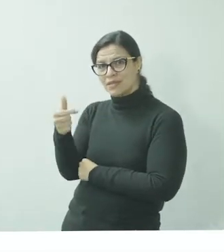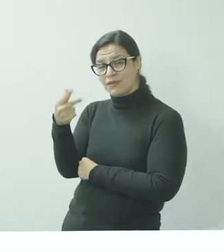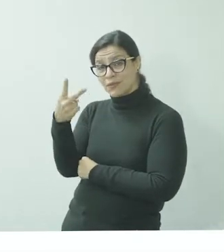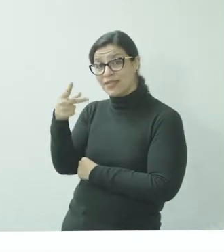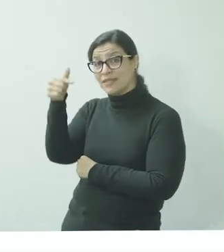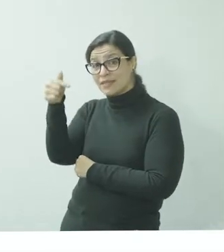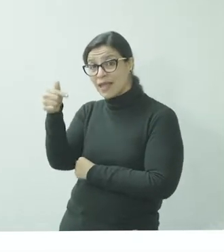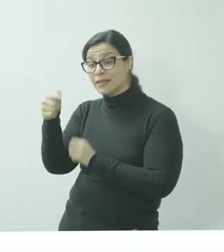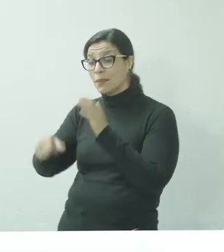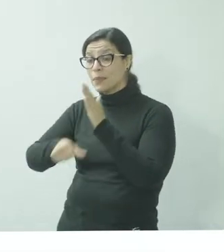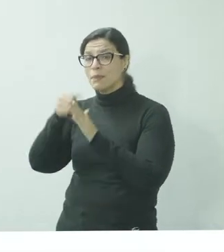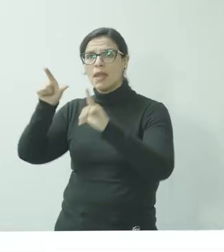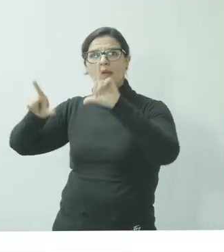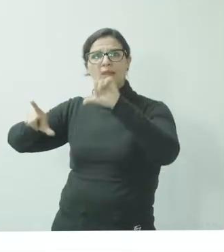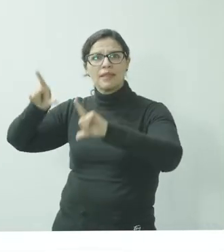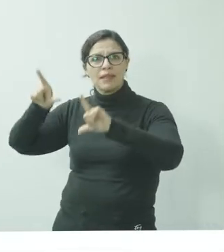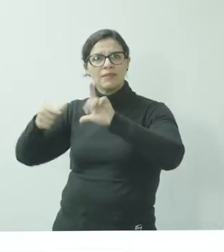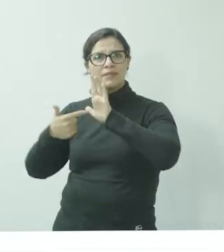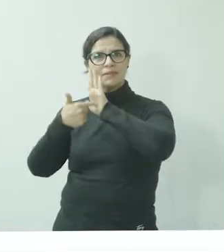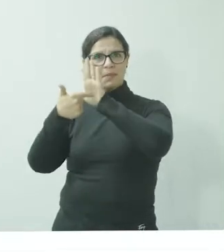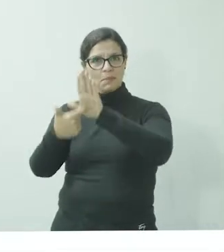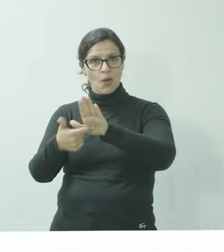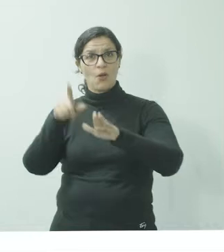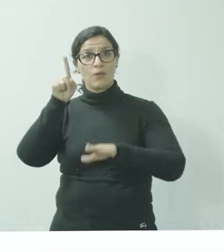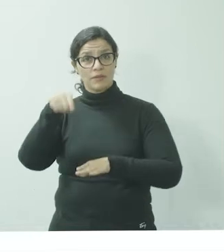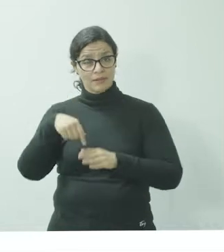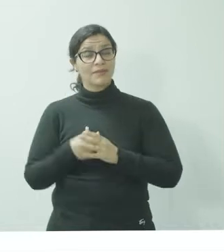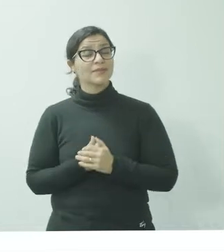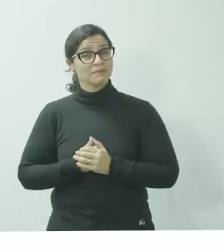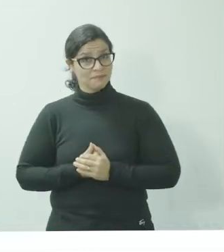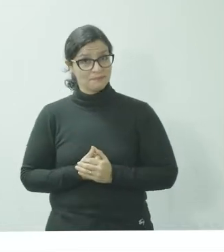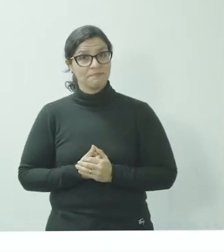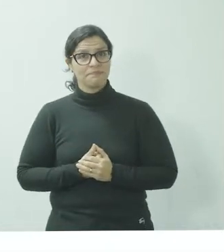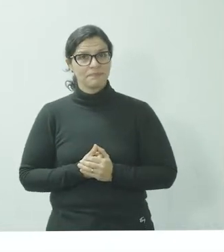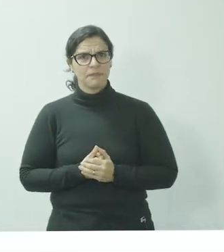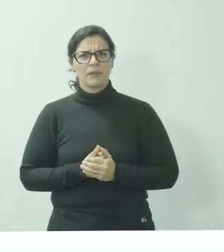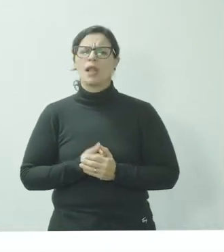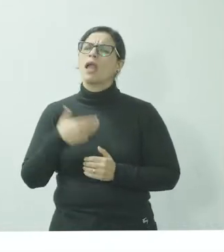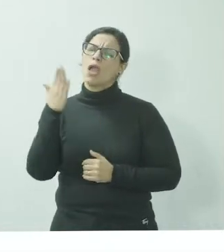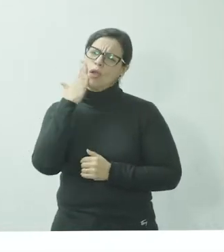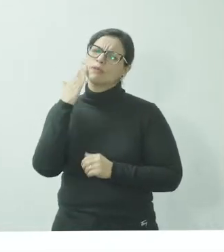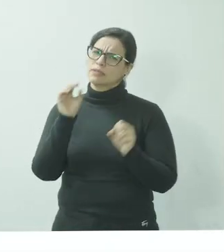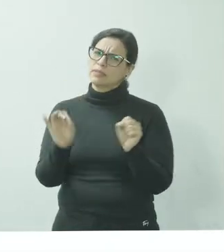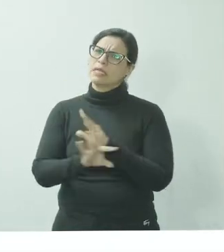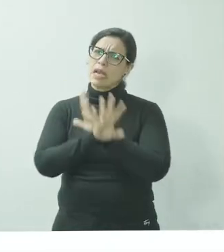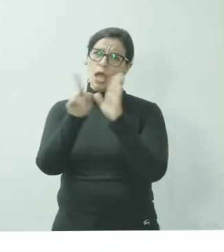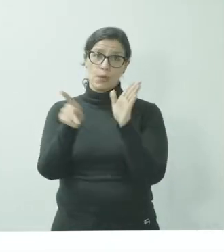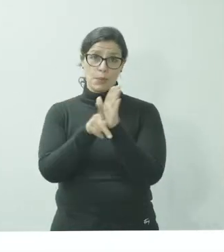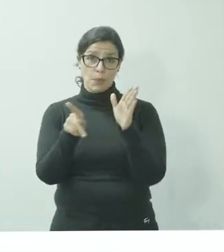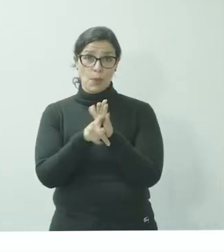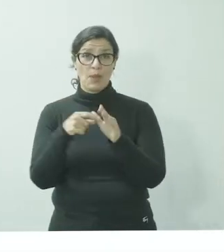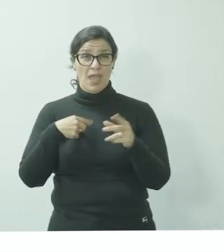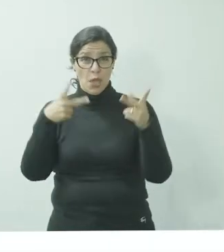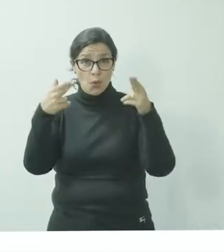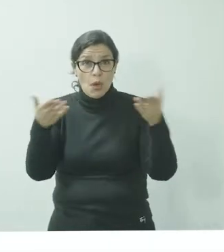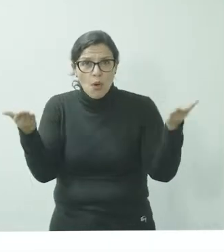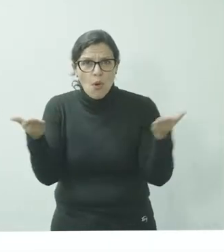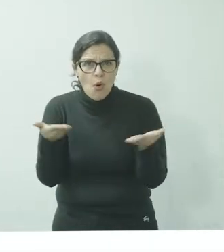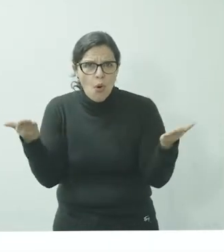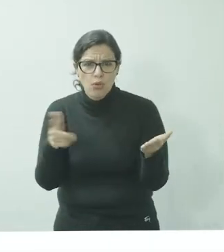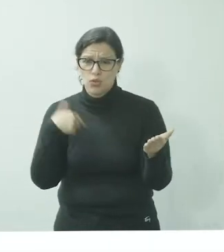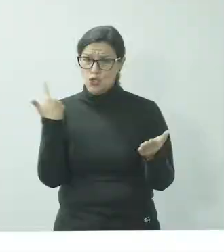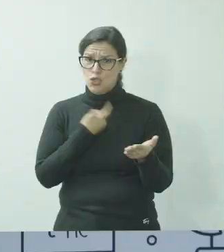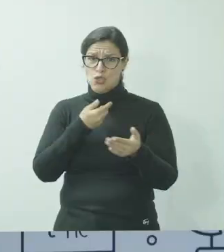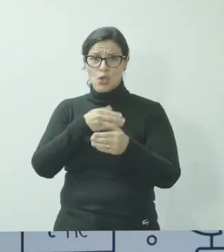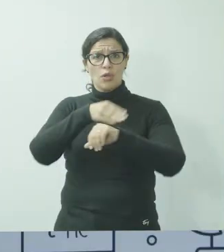as primeir as transmissões de TV foram realizadas claro que as transmissões não eram as mesmas que a gente está